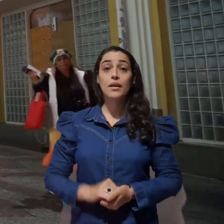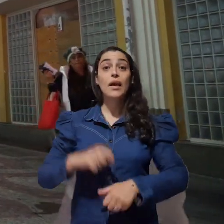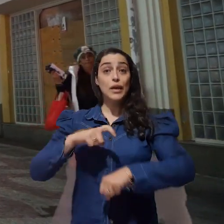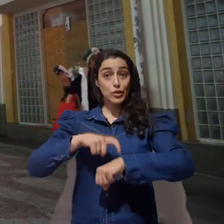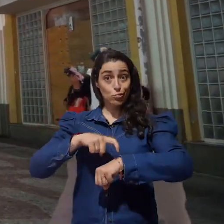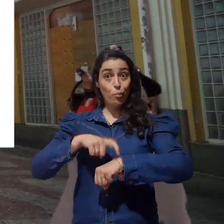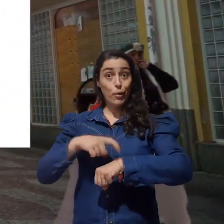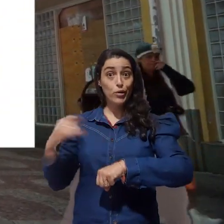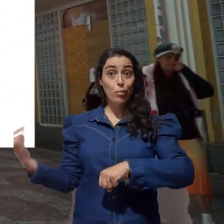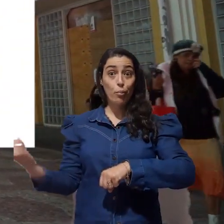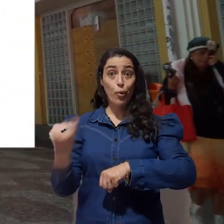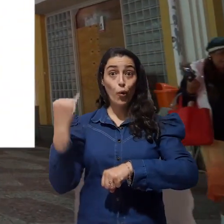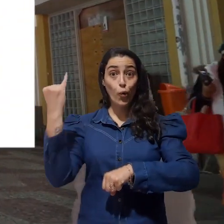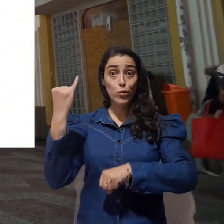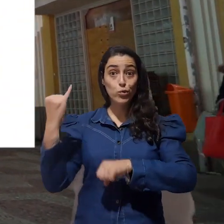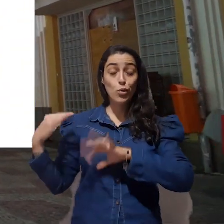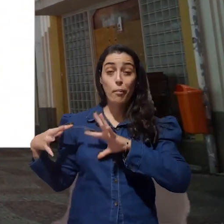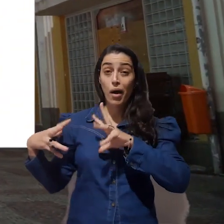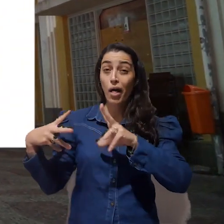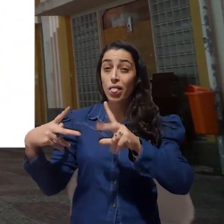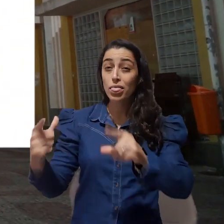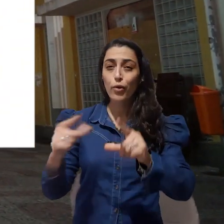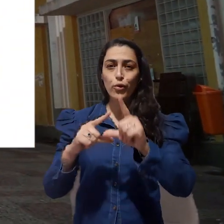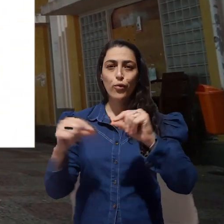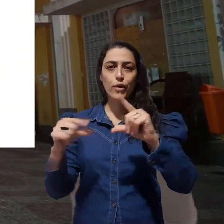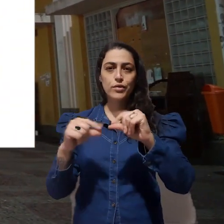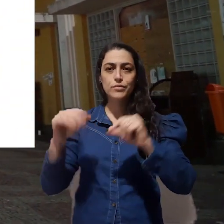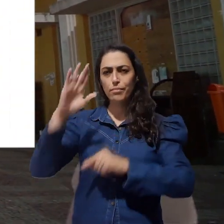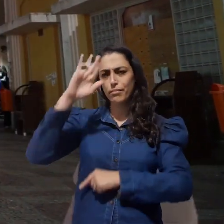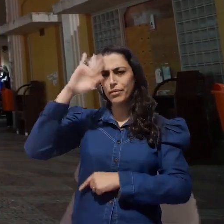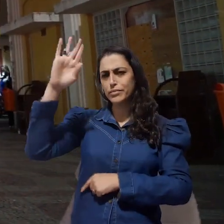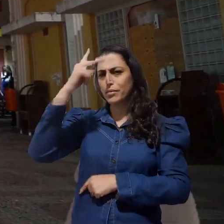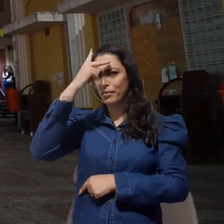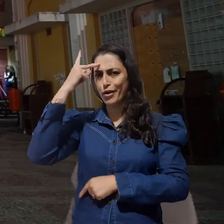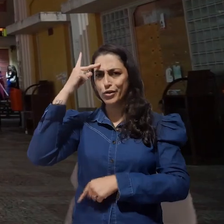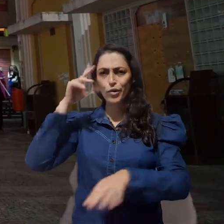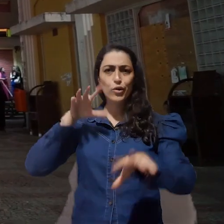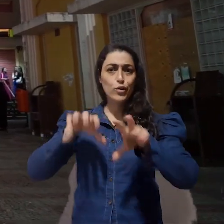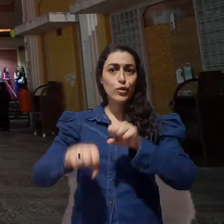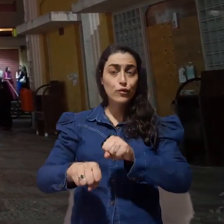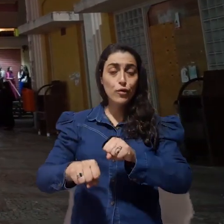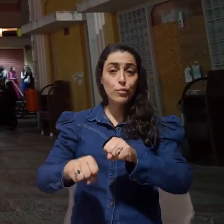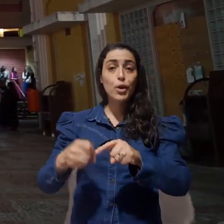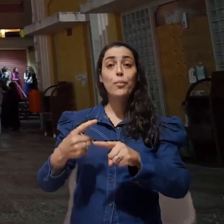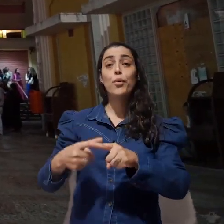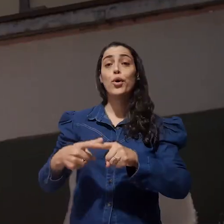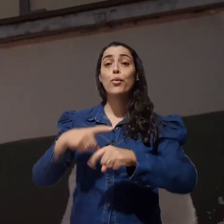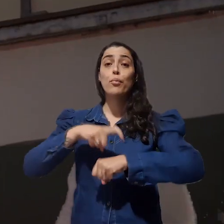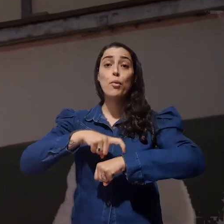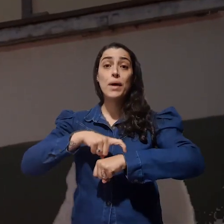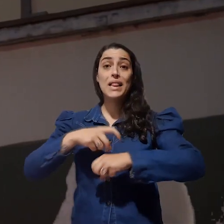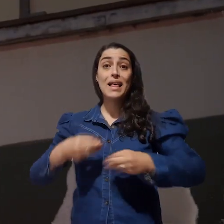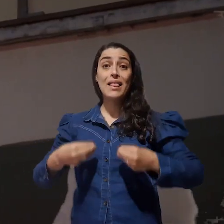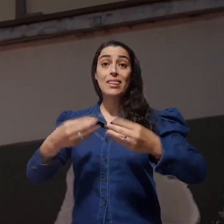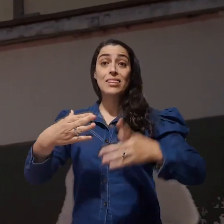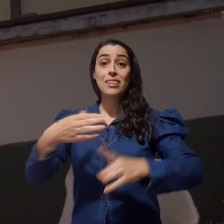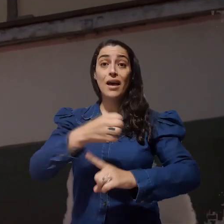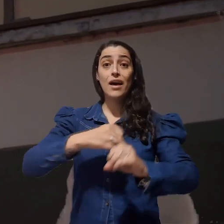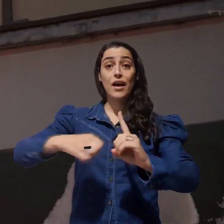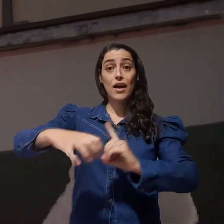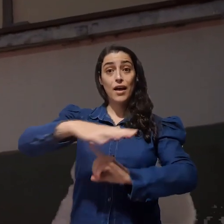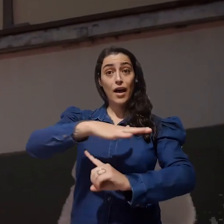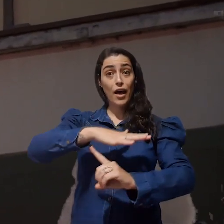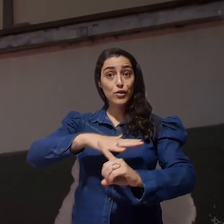Esse momento é um momento muito importante para toda a universidade, principalmente para quem está formando, porque é um momento que a gente entrega